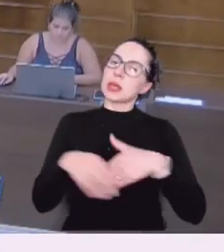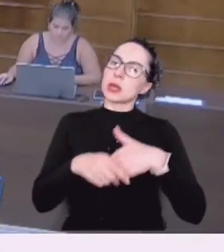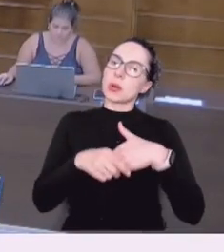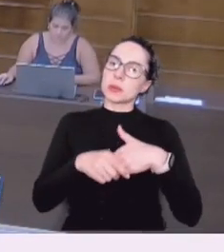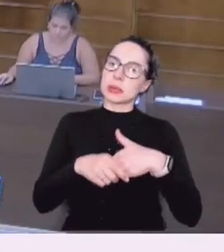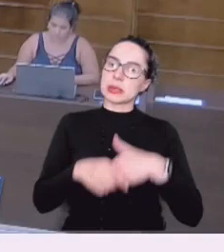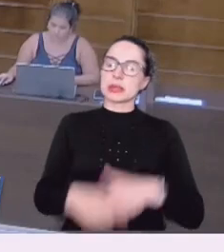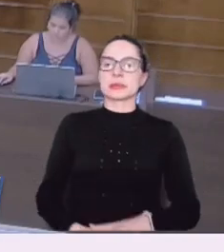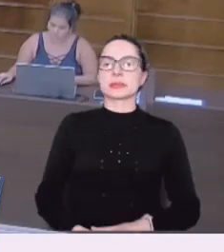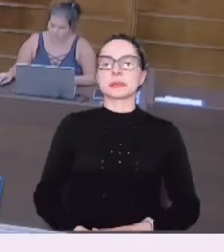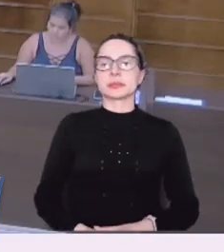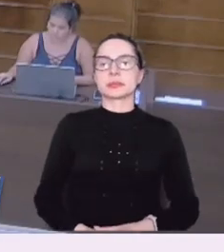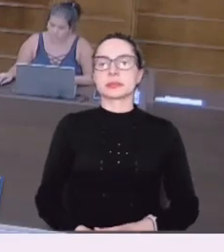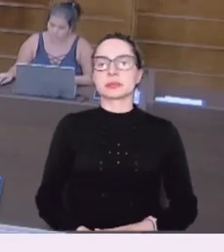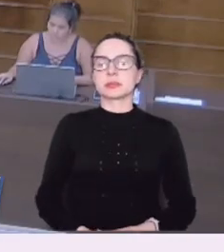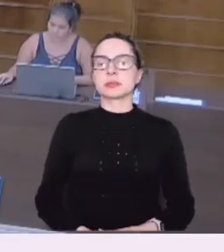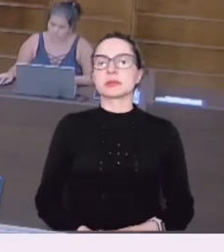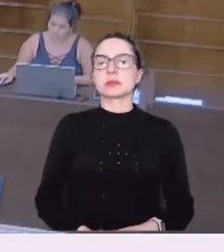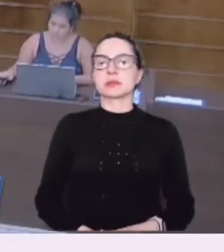pela